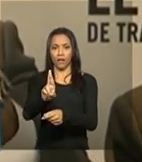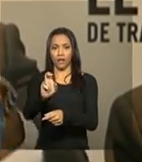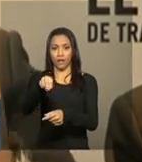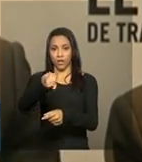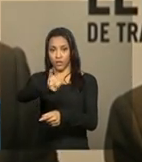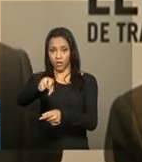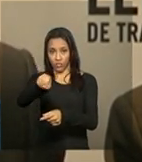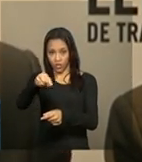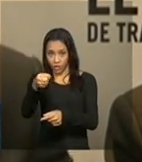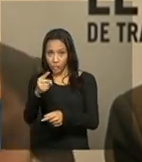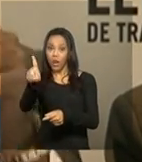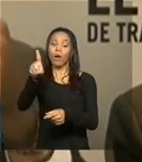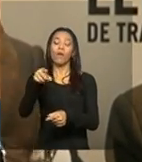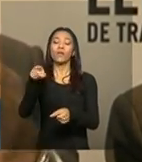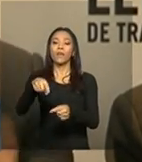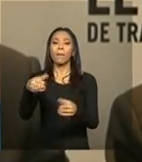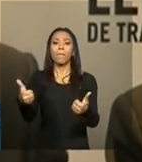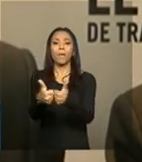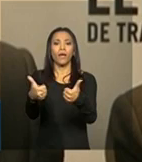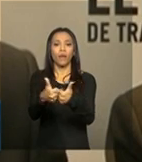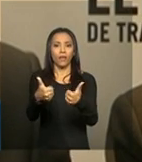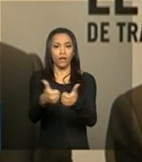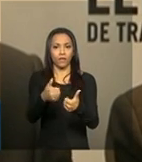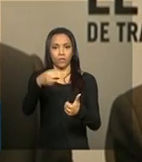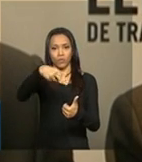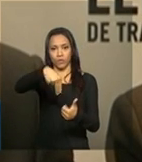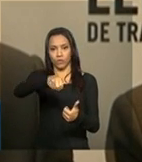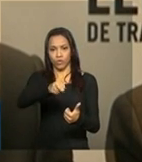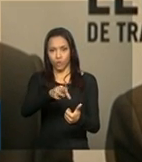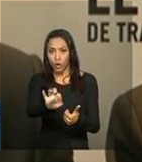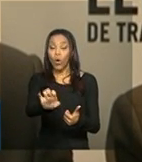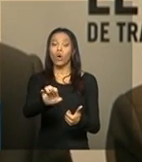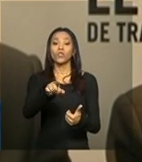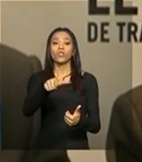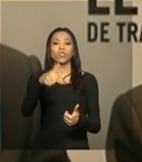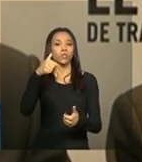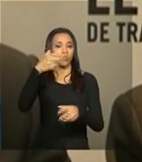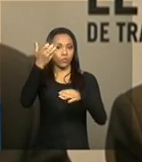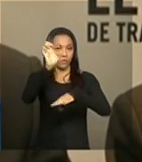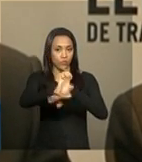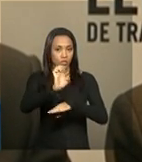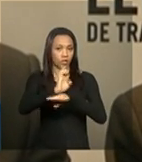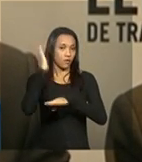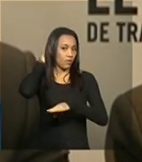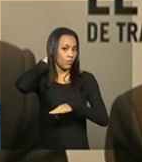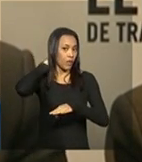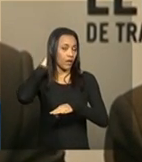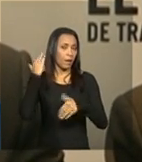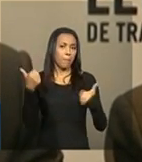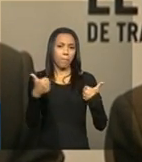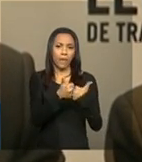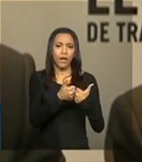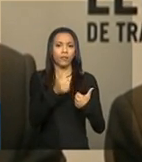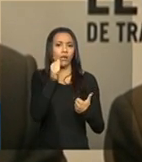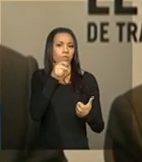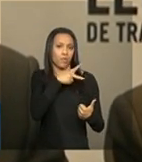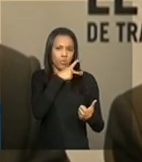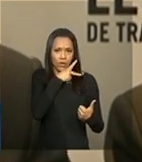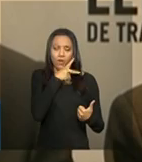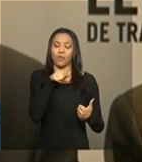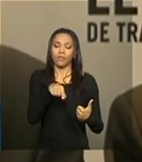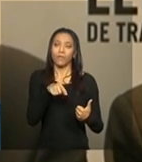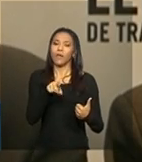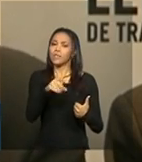ali na fronteira do norte do Pará com o sul do Amapá. É um lote importante que ele também tem a função